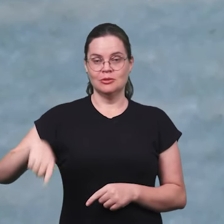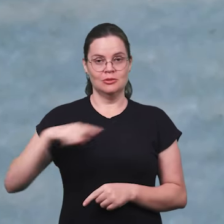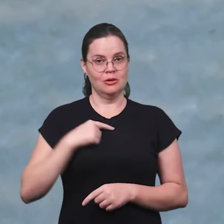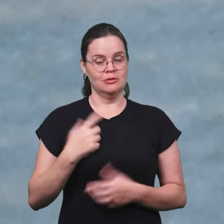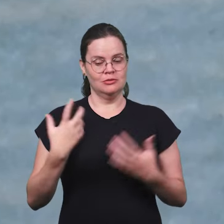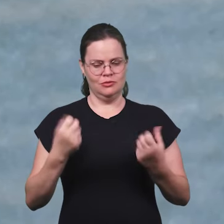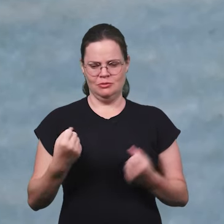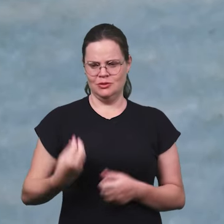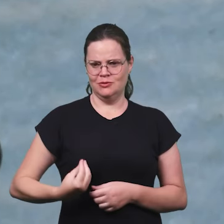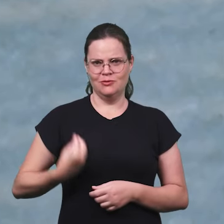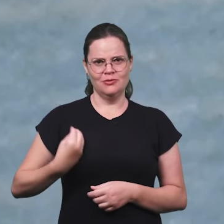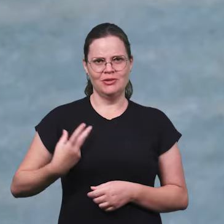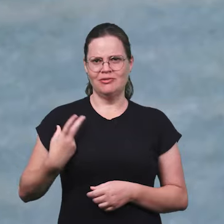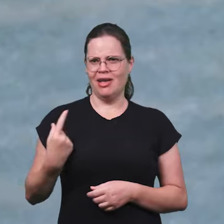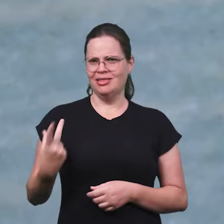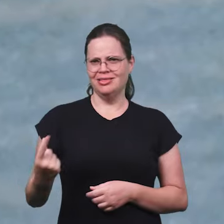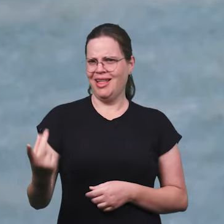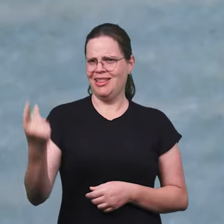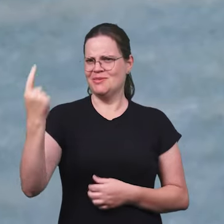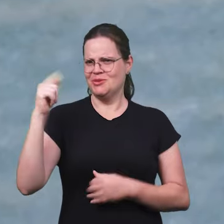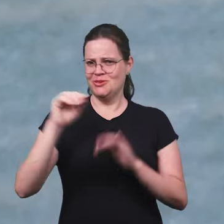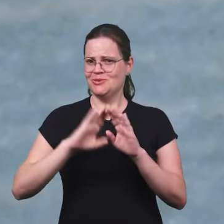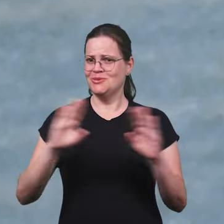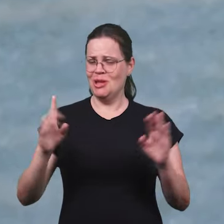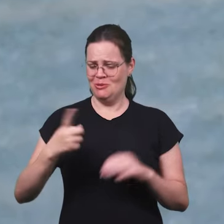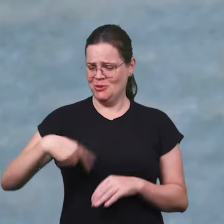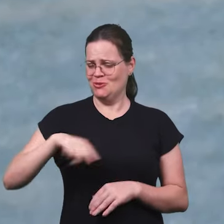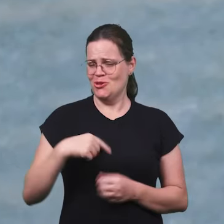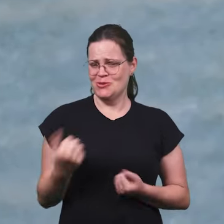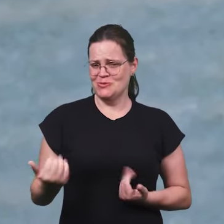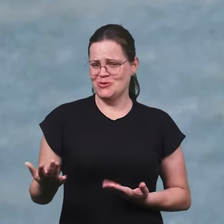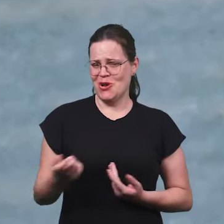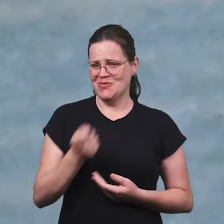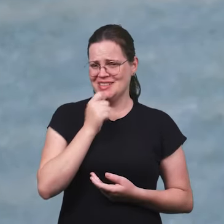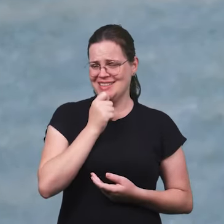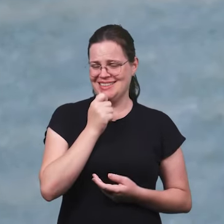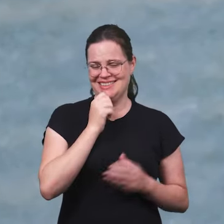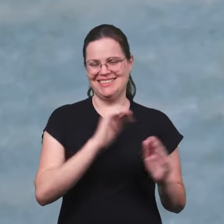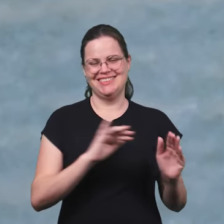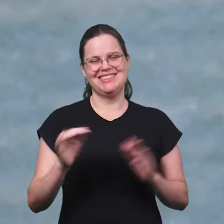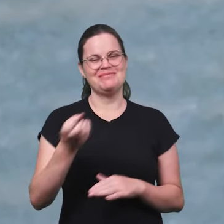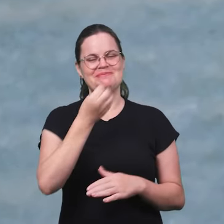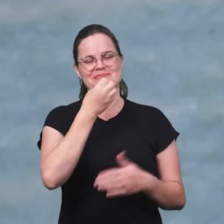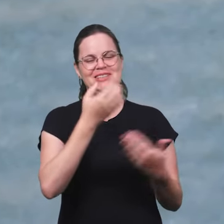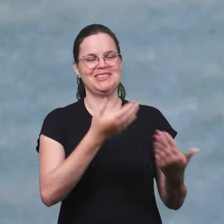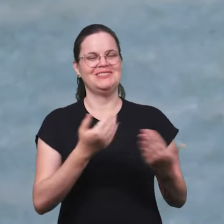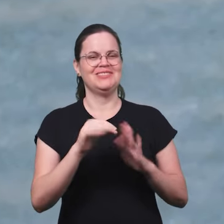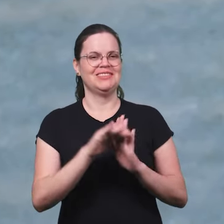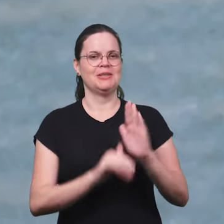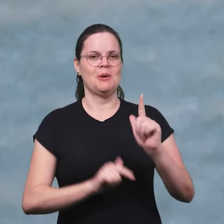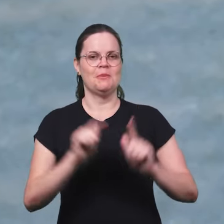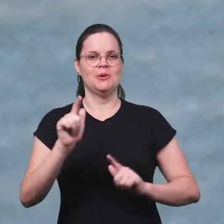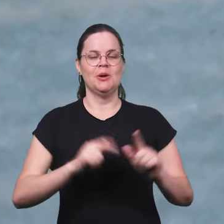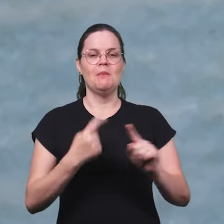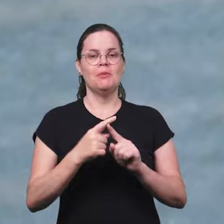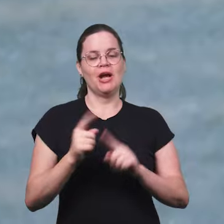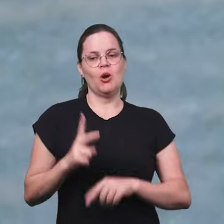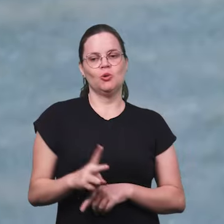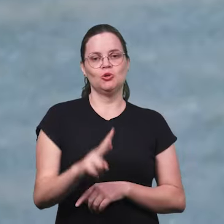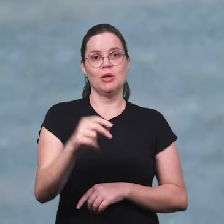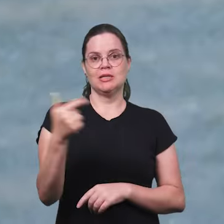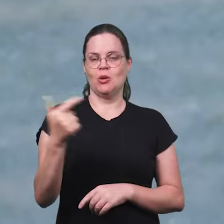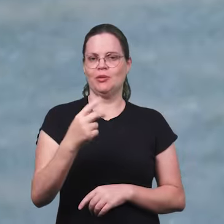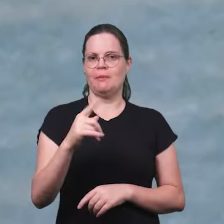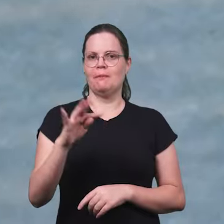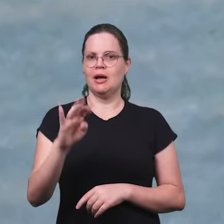eternidade. Então nós somos ainda muito jovenzinhos, não é isso? Seja bem-vindo ao programa de hoje, que é uma continuação do programa da semana passada,